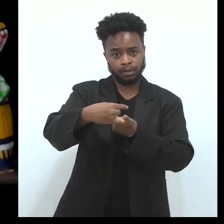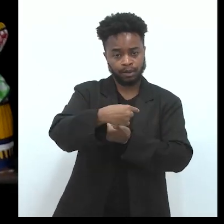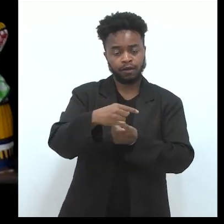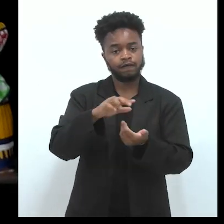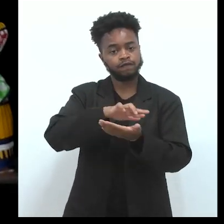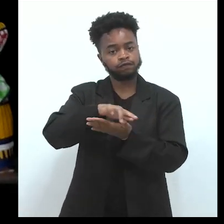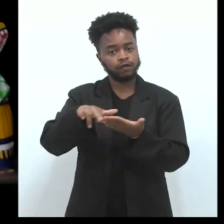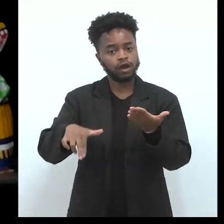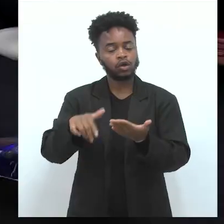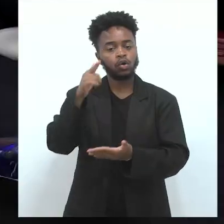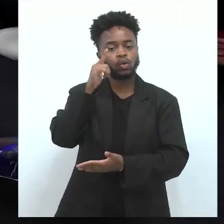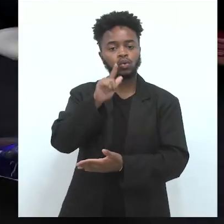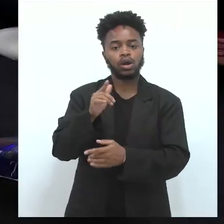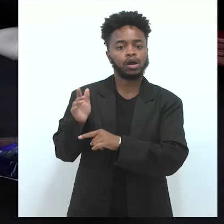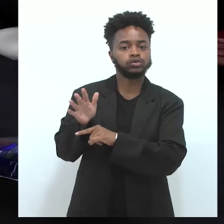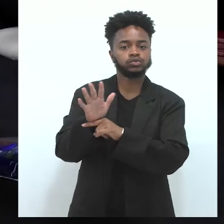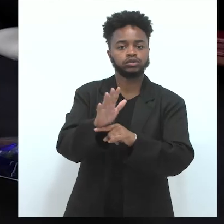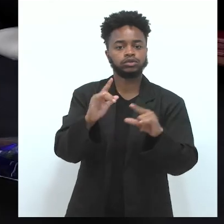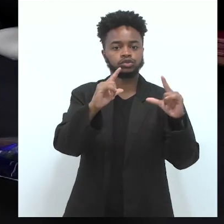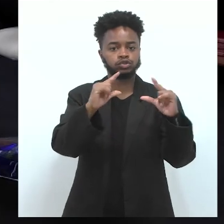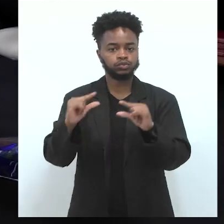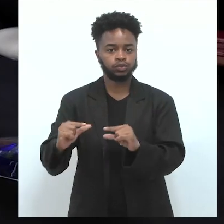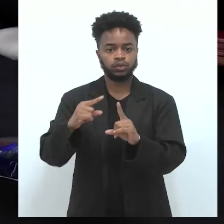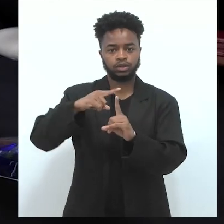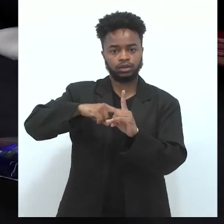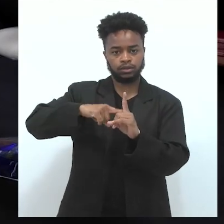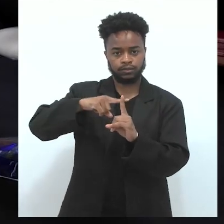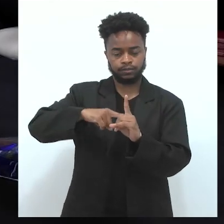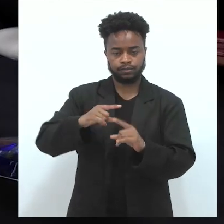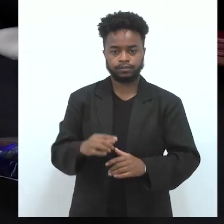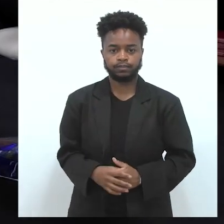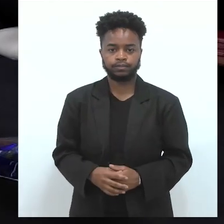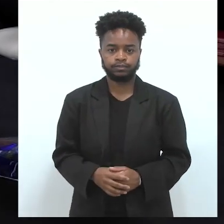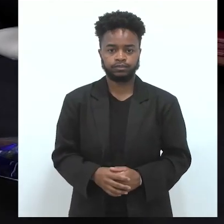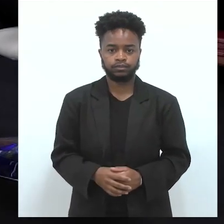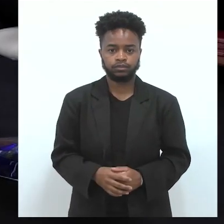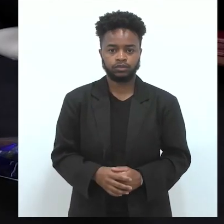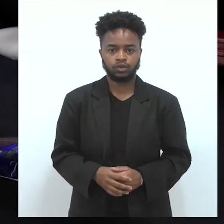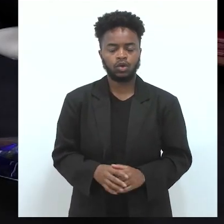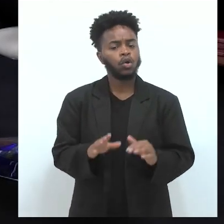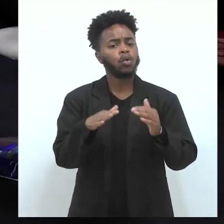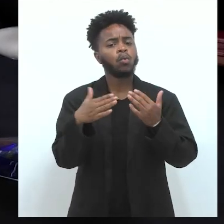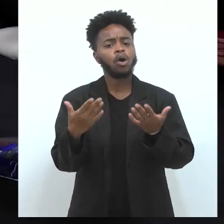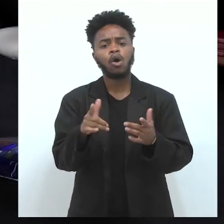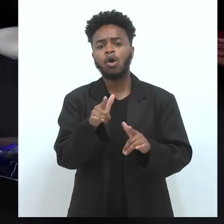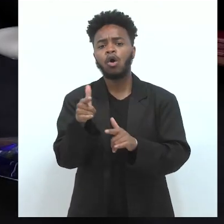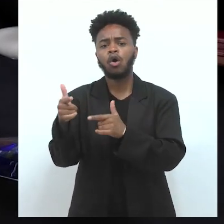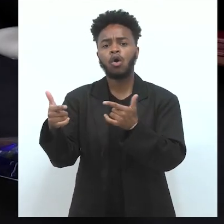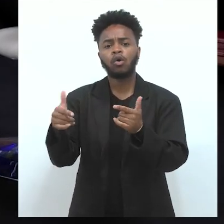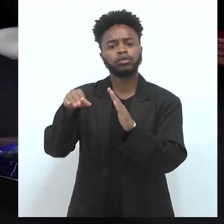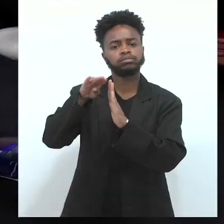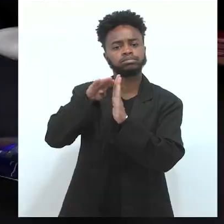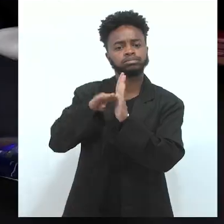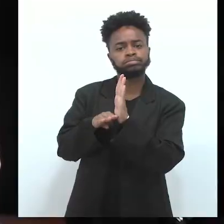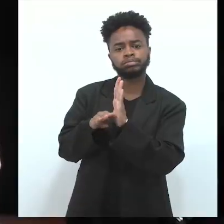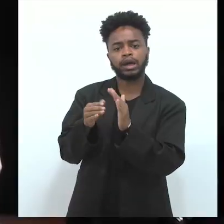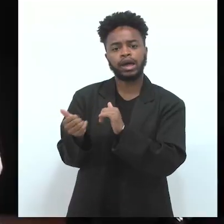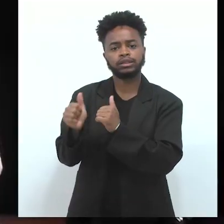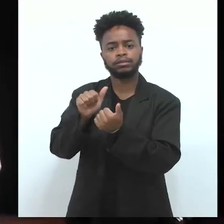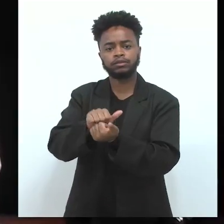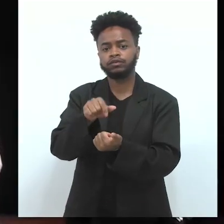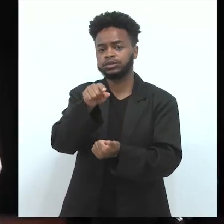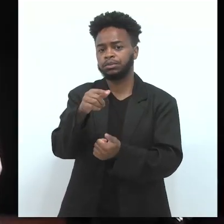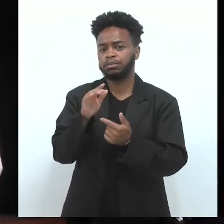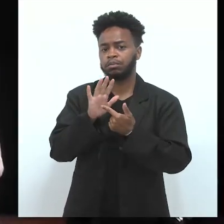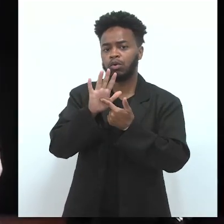de fatores que podem contribuir para amenizar essas temperaturas. Jacinto, quais esses outros protocolos de adaptação que